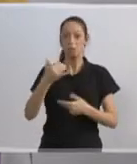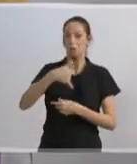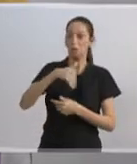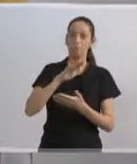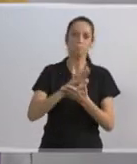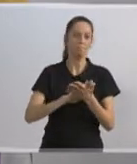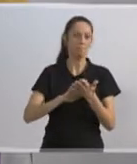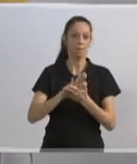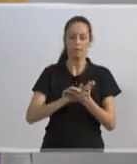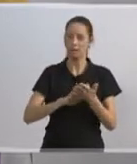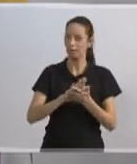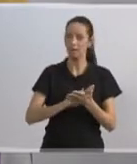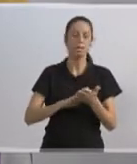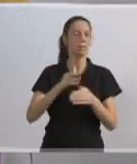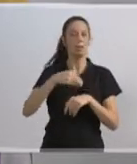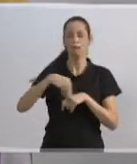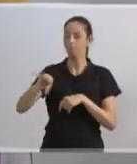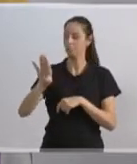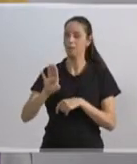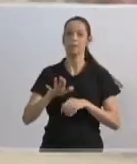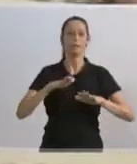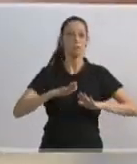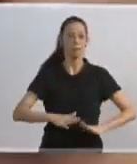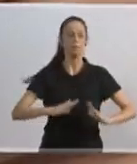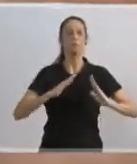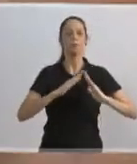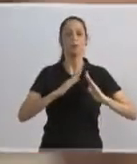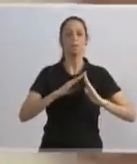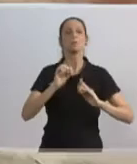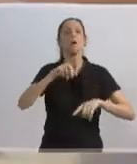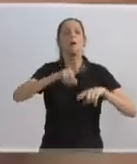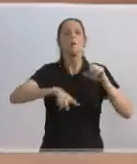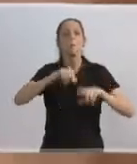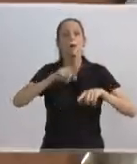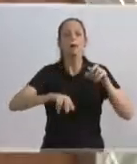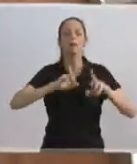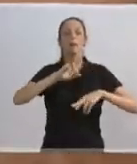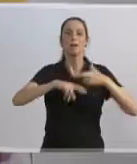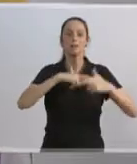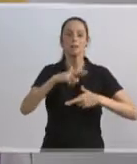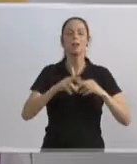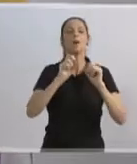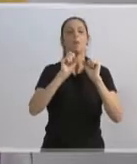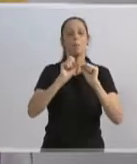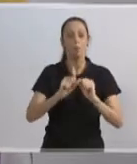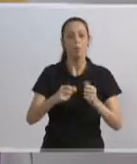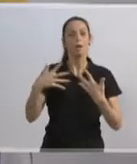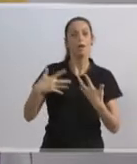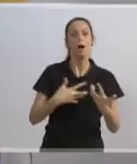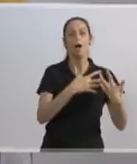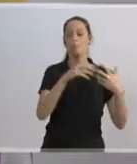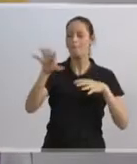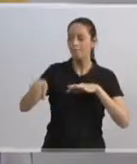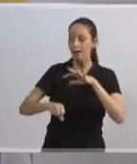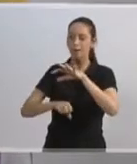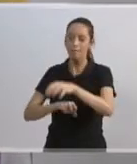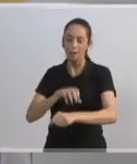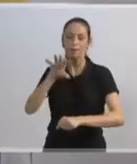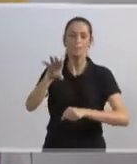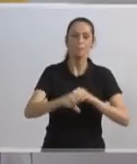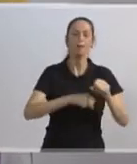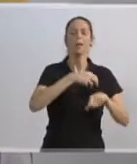que cada comunidade faça sua parte do palco central estará neste final de semana estão mobilizados para este grande evento